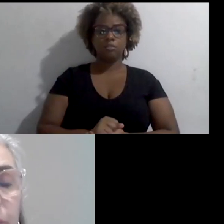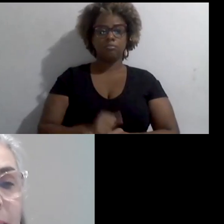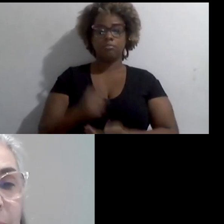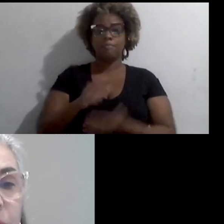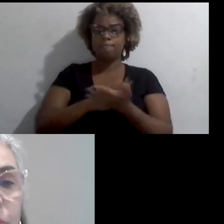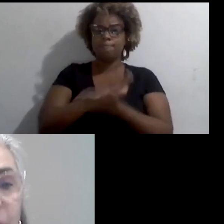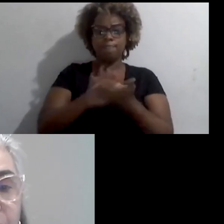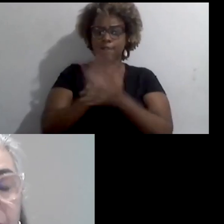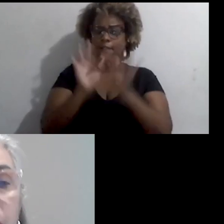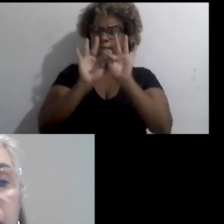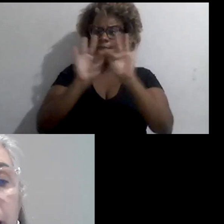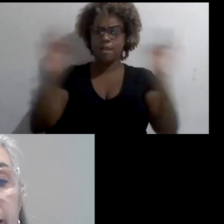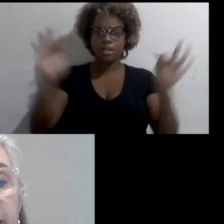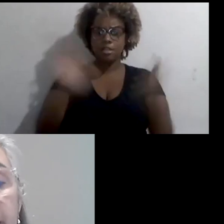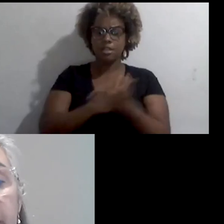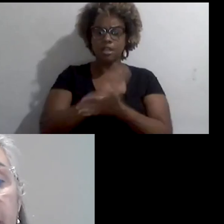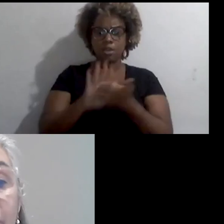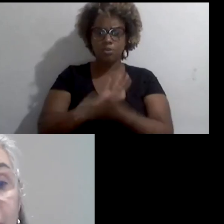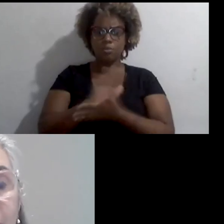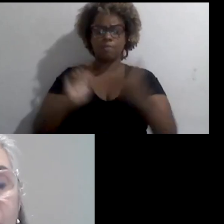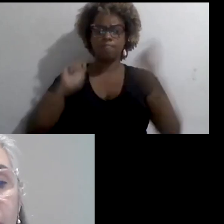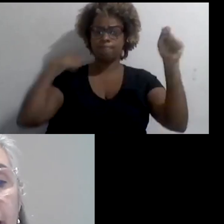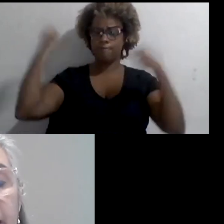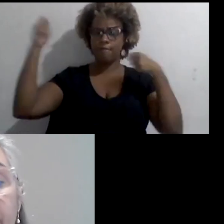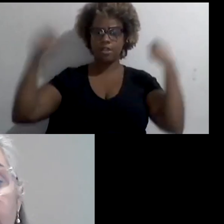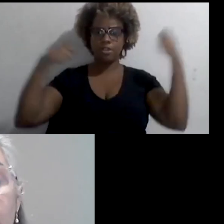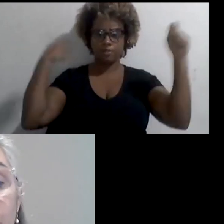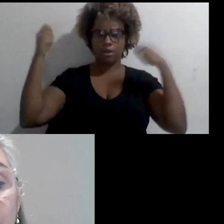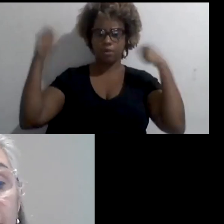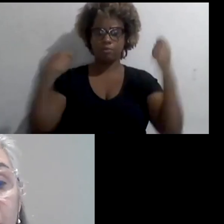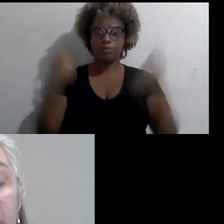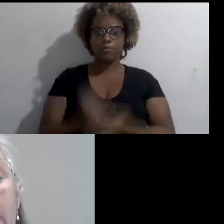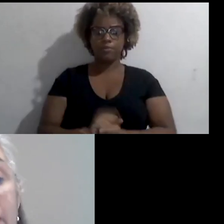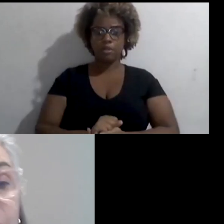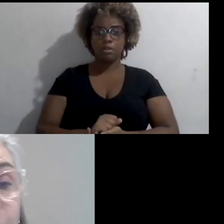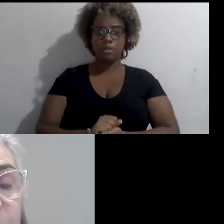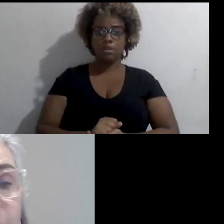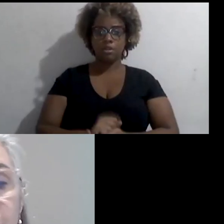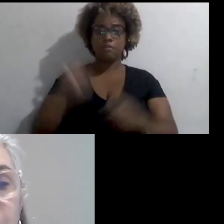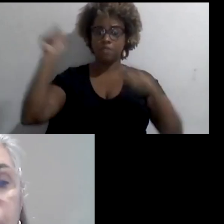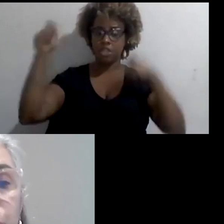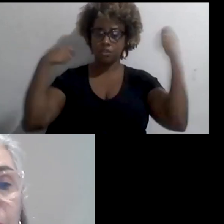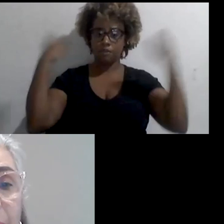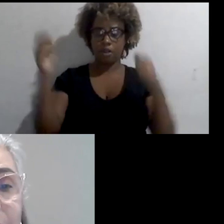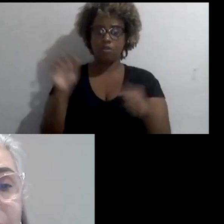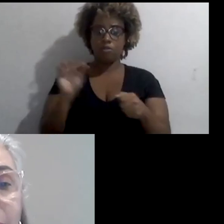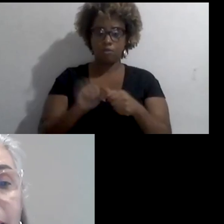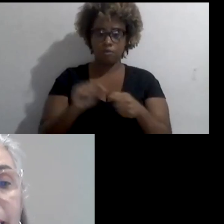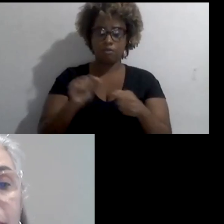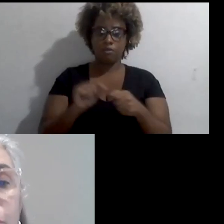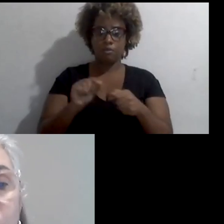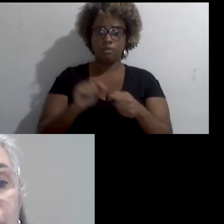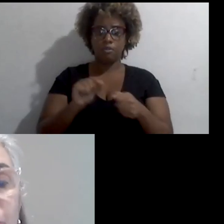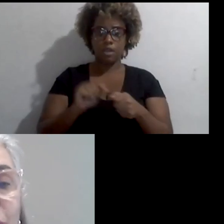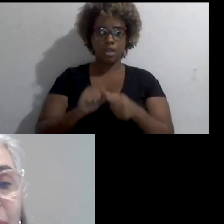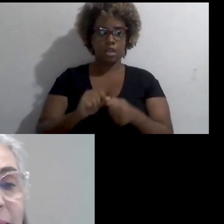não acontecimento do festival, que é um festival que foi construído, idealizado por mim, mas construído por toda a classe,